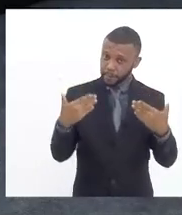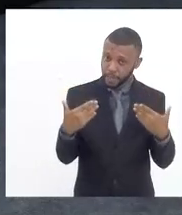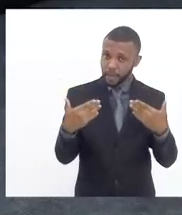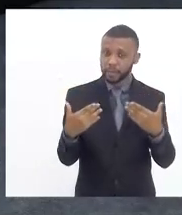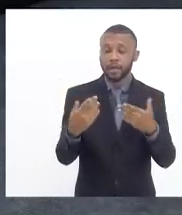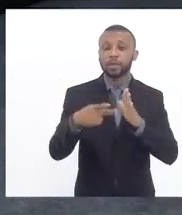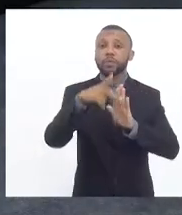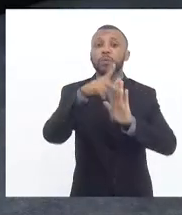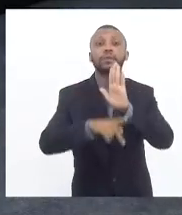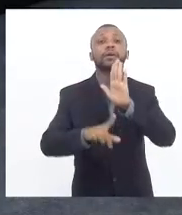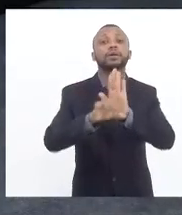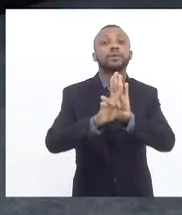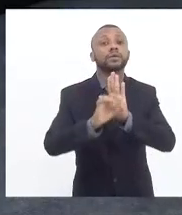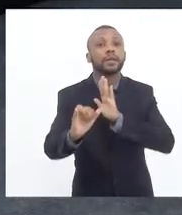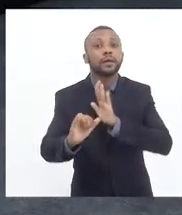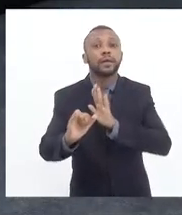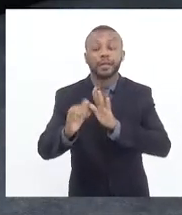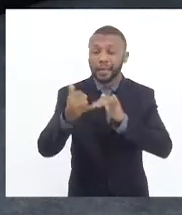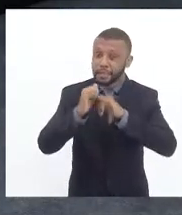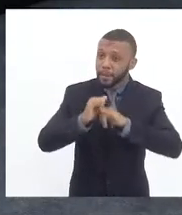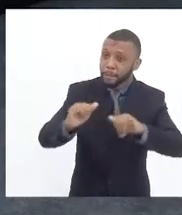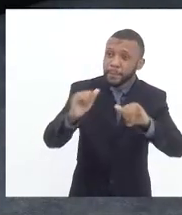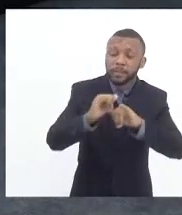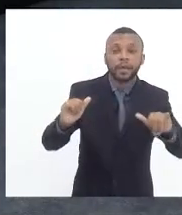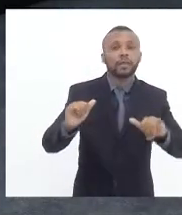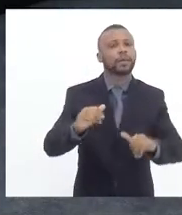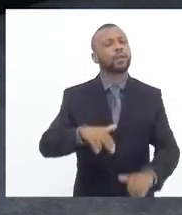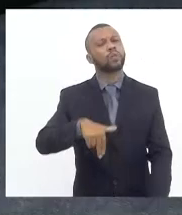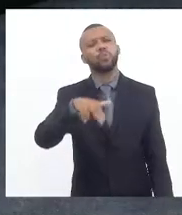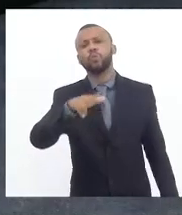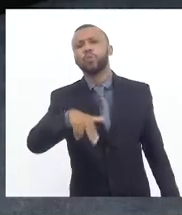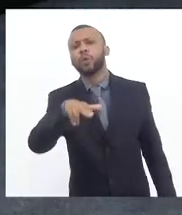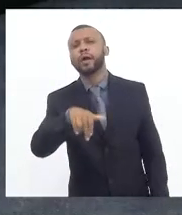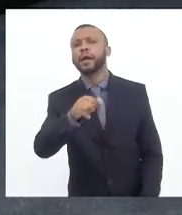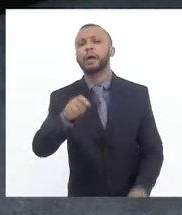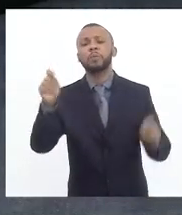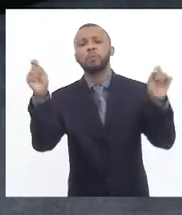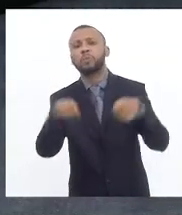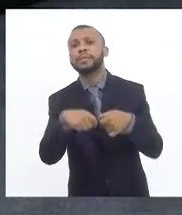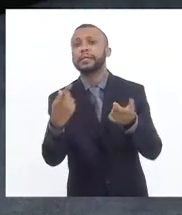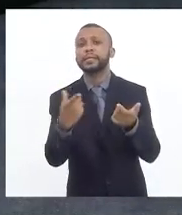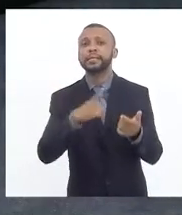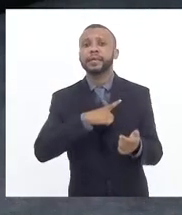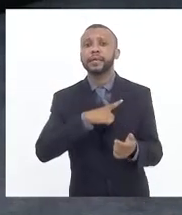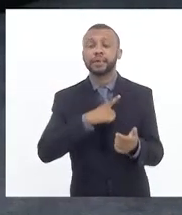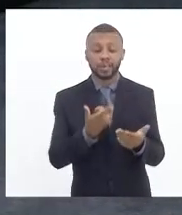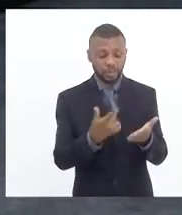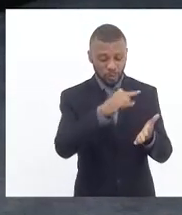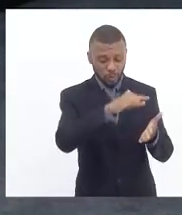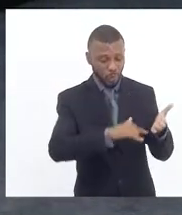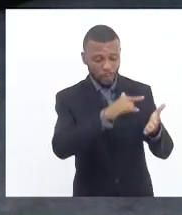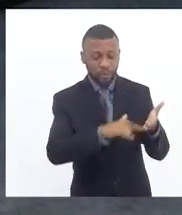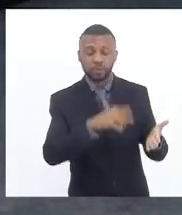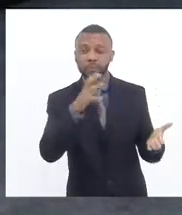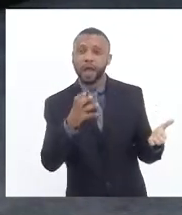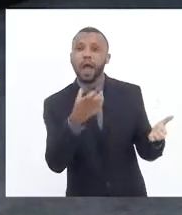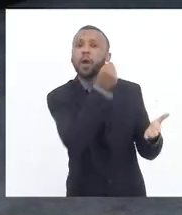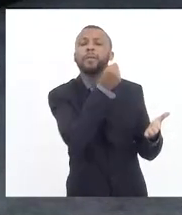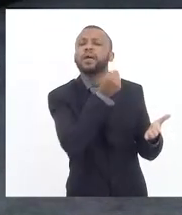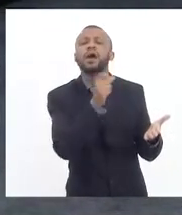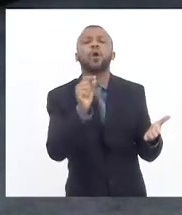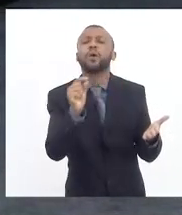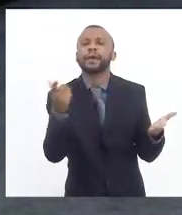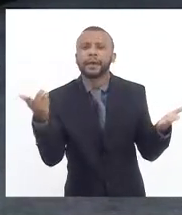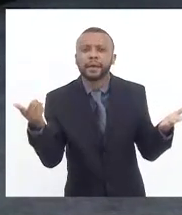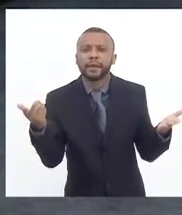esse projeto de lei essa mensagem ela nunca poderia ser chamada de recuperação recuperar